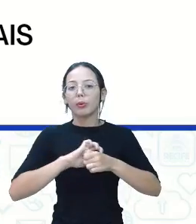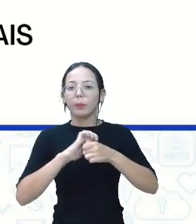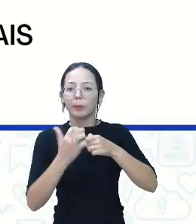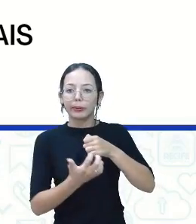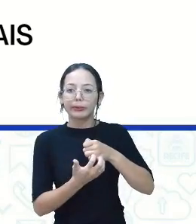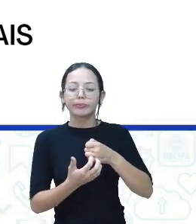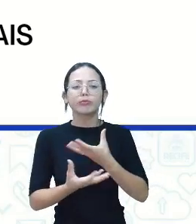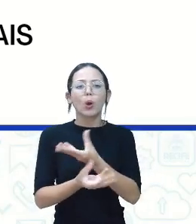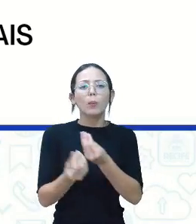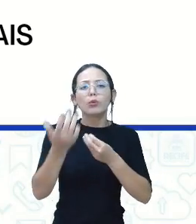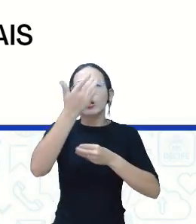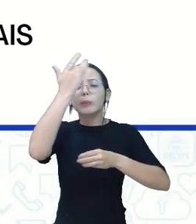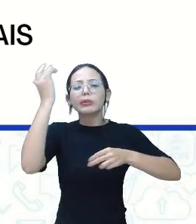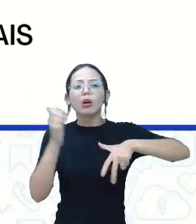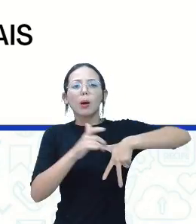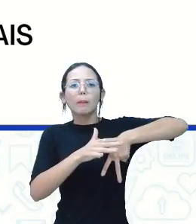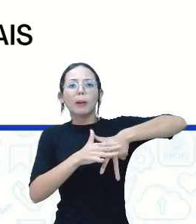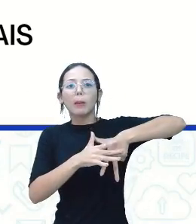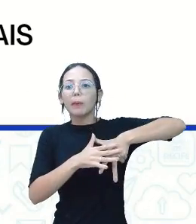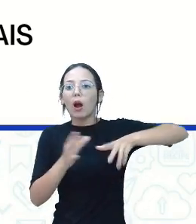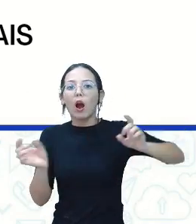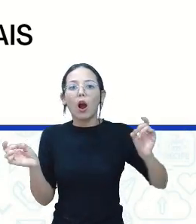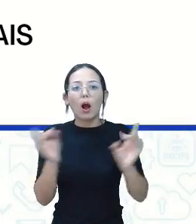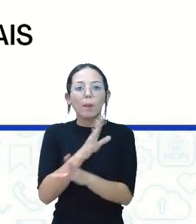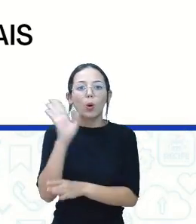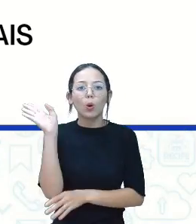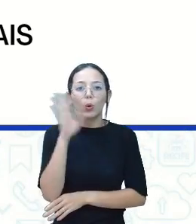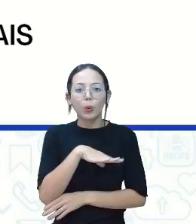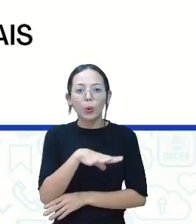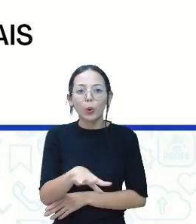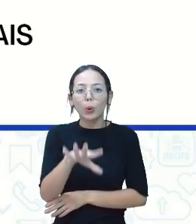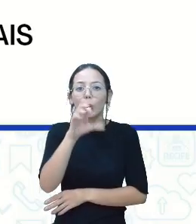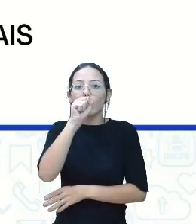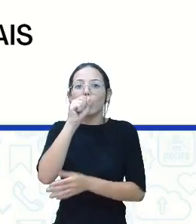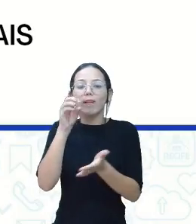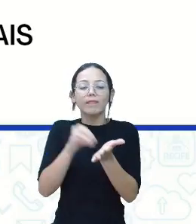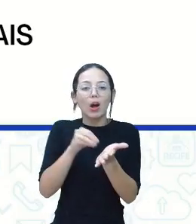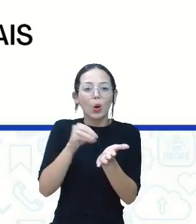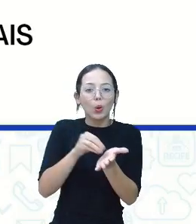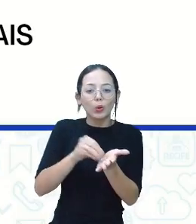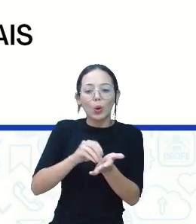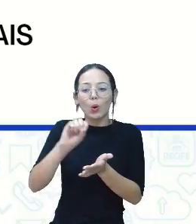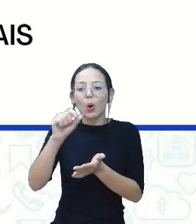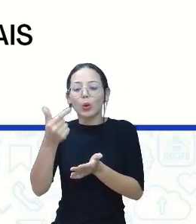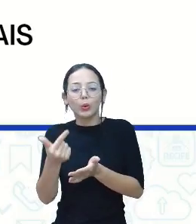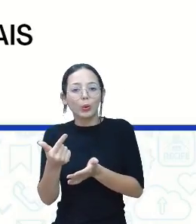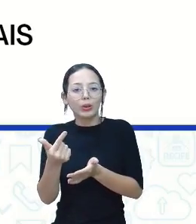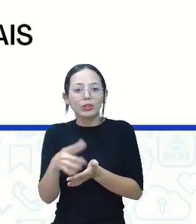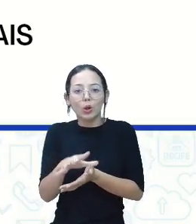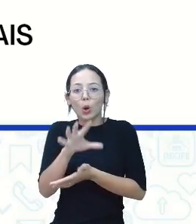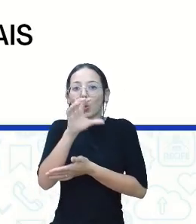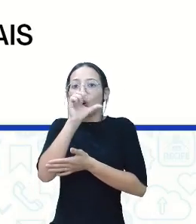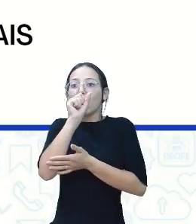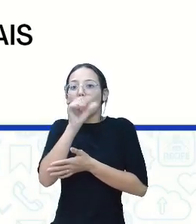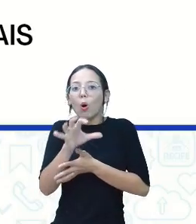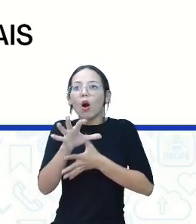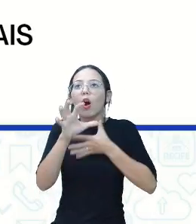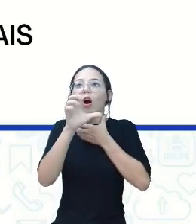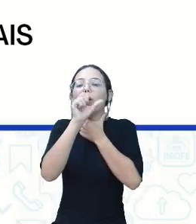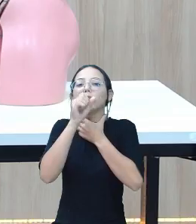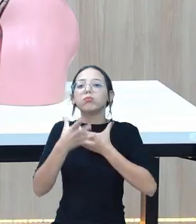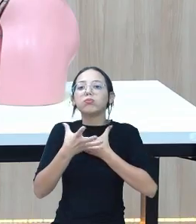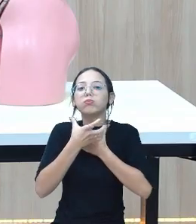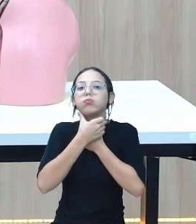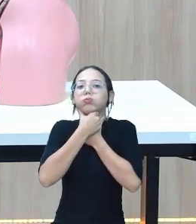Muitos pacientes ficaram sem oxigênio. Nós vimos, faltou oxigênio, muitas pessoas morreram sem conseguir respirar.